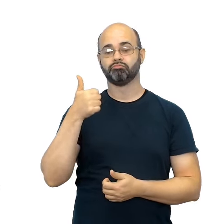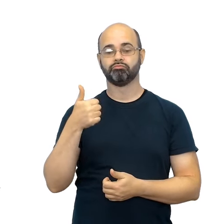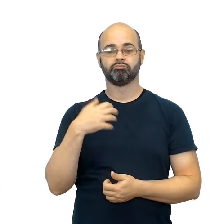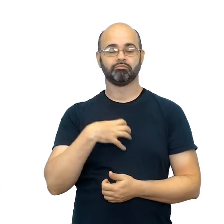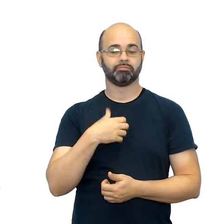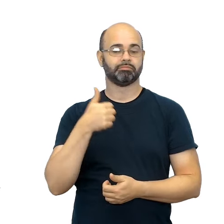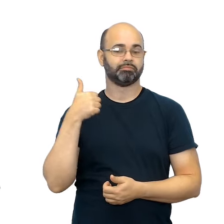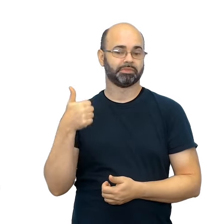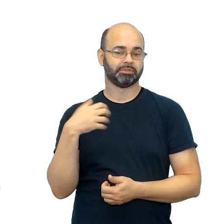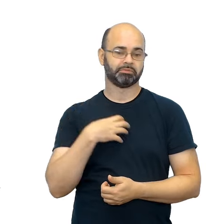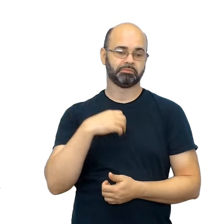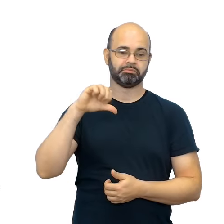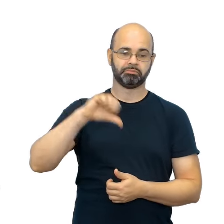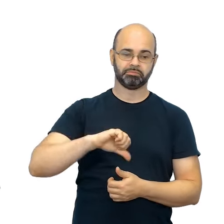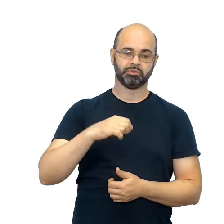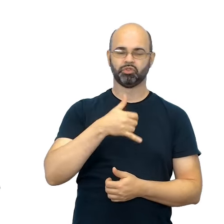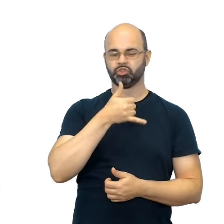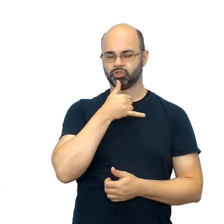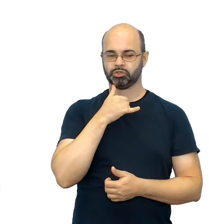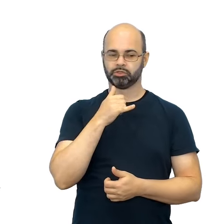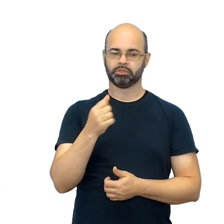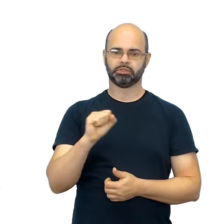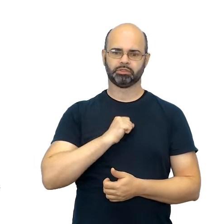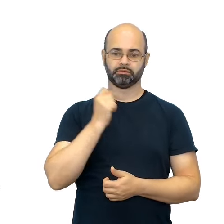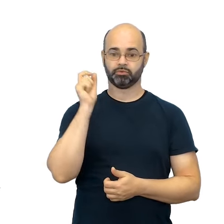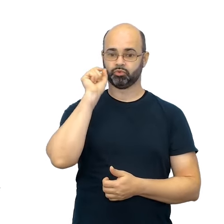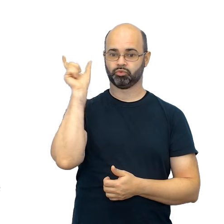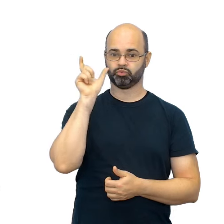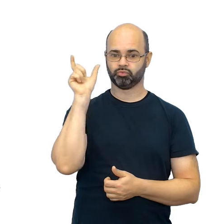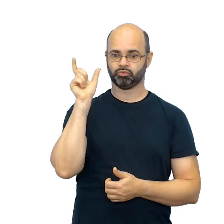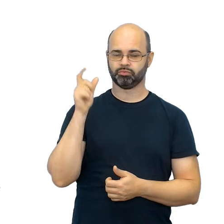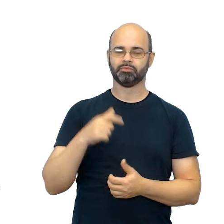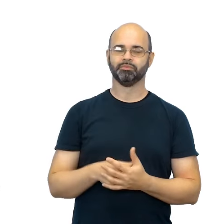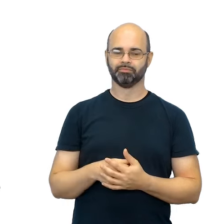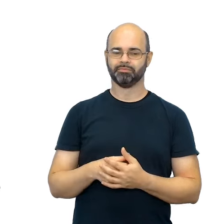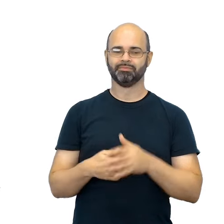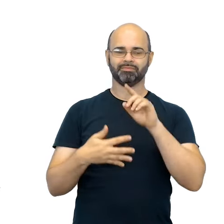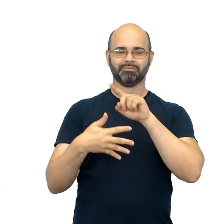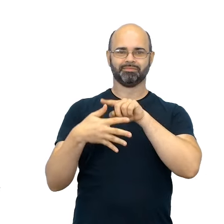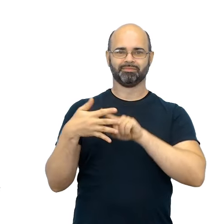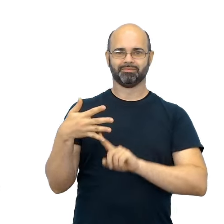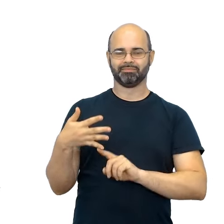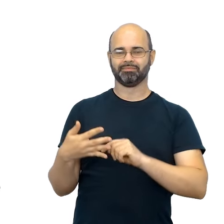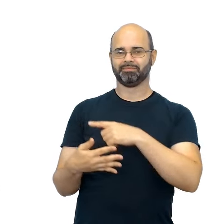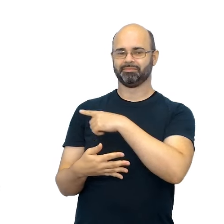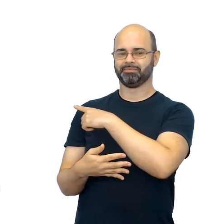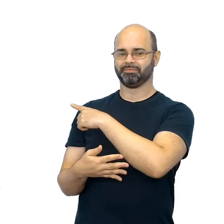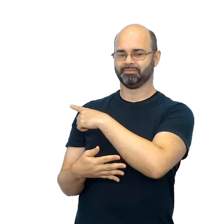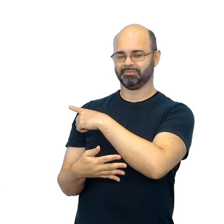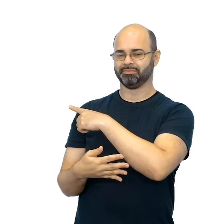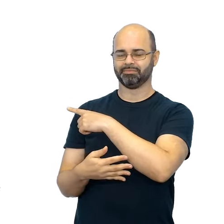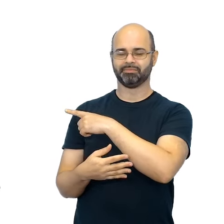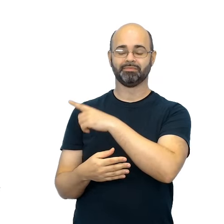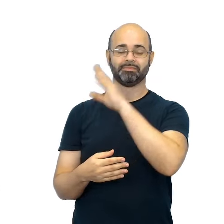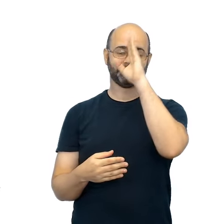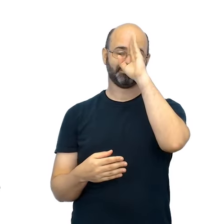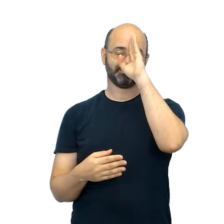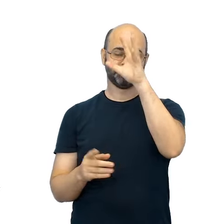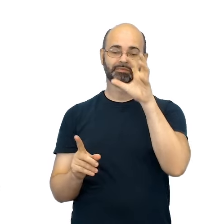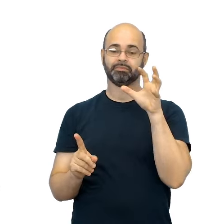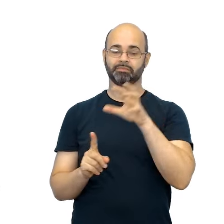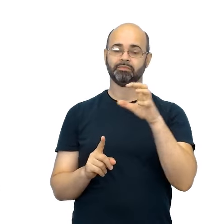a tristeza, a raiva, a surpresa, né? Esses são elementos, né, que impactam diretamente na